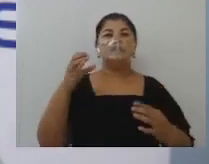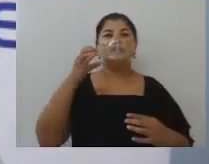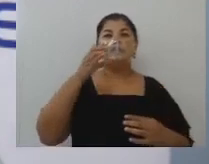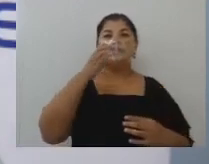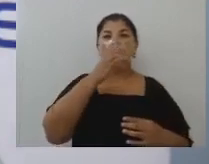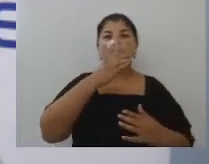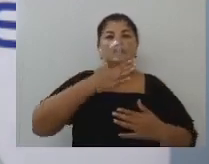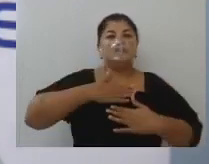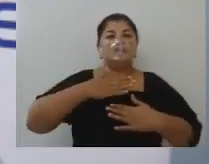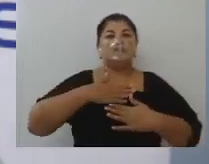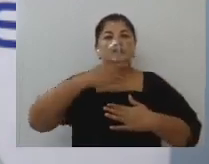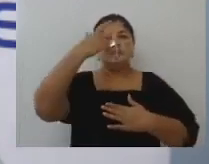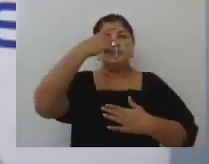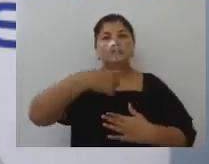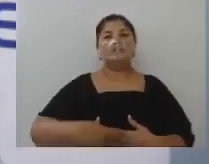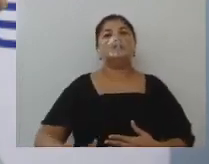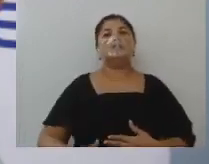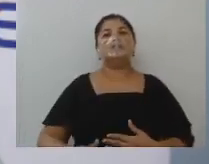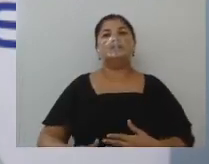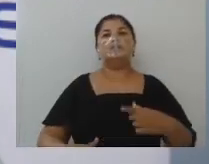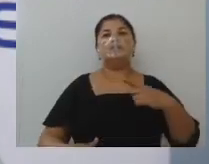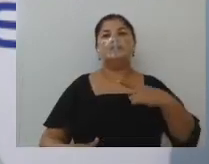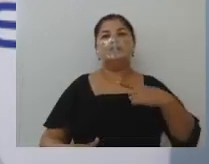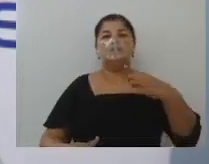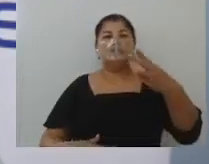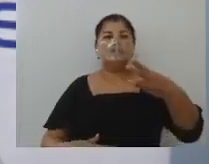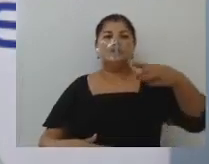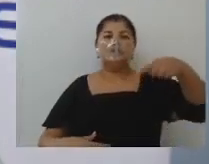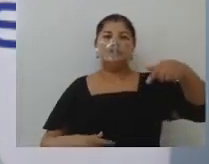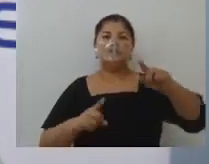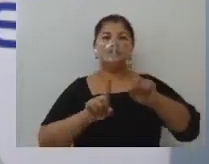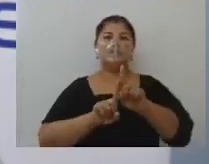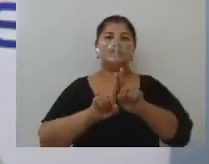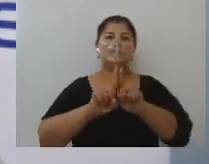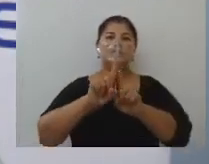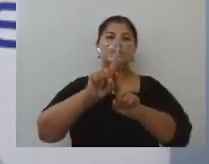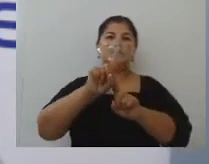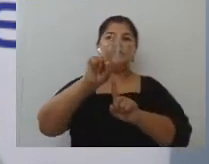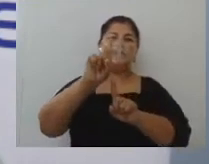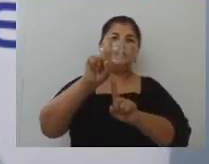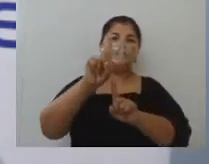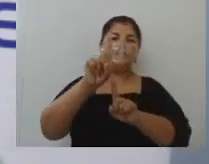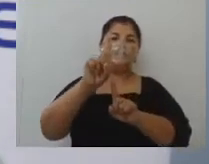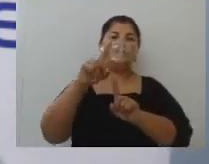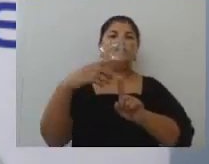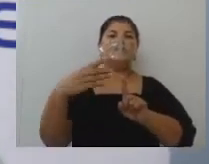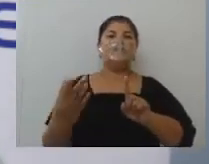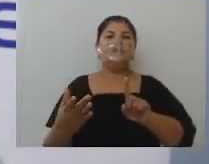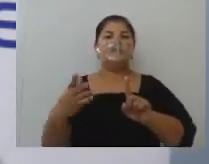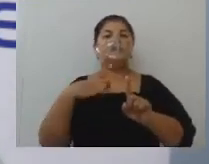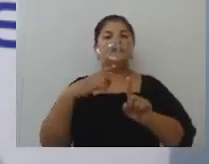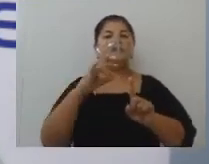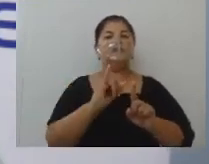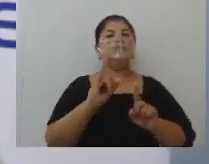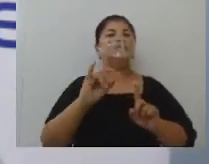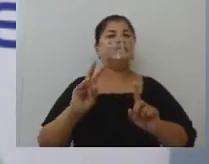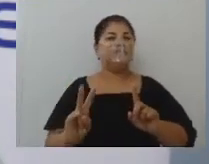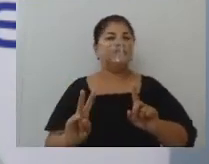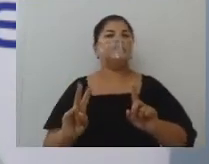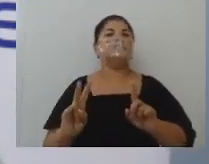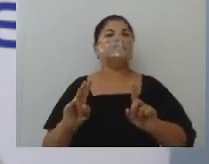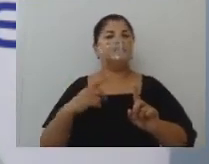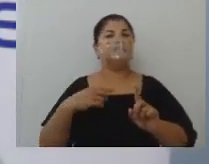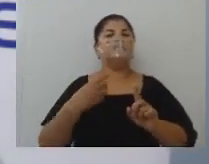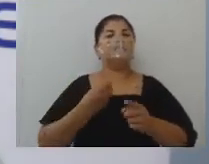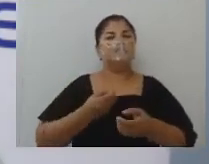é você. Nós estamos a 37 graus Celsius. E nós estamos emitindo já infravermelho. O nosso